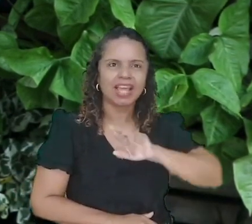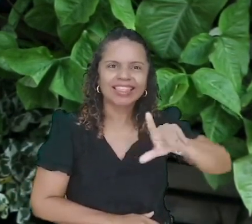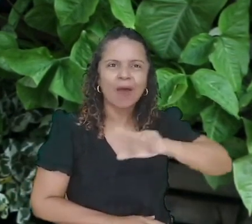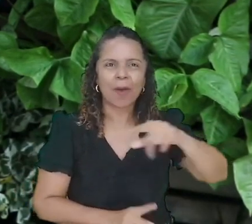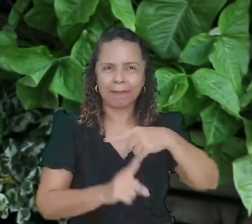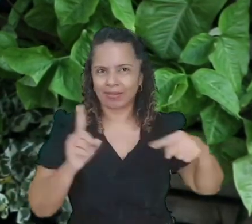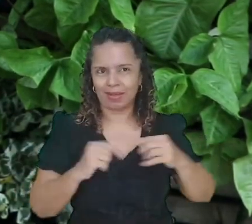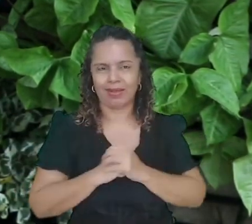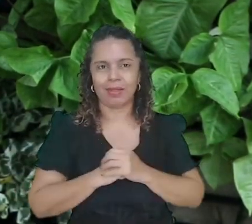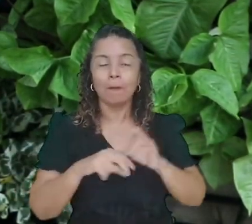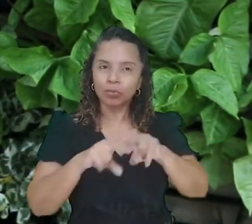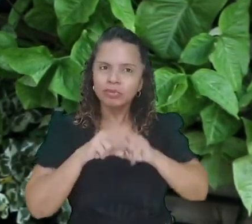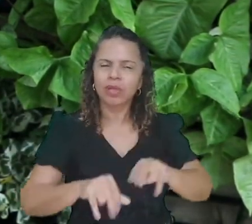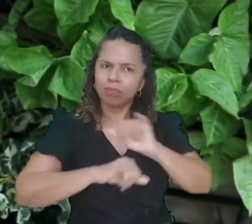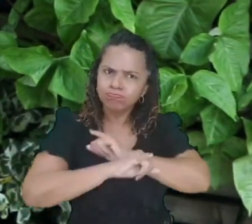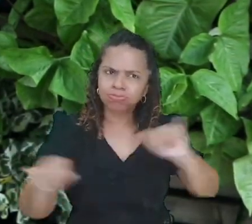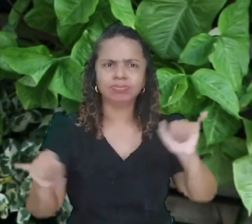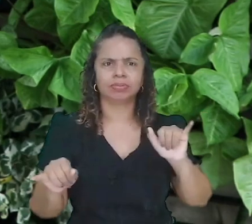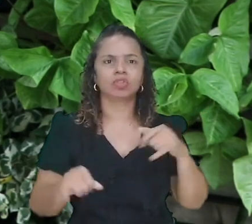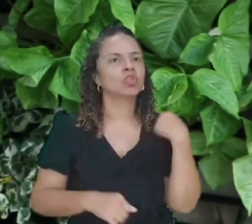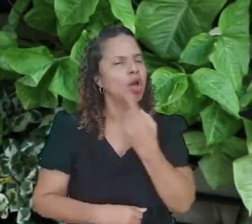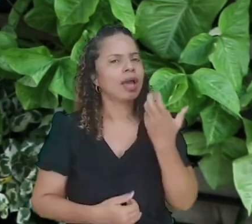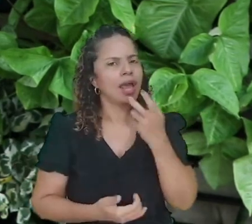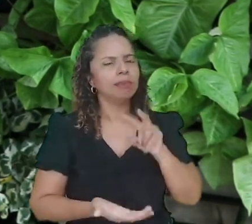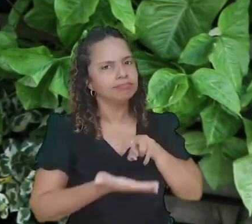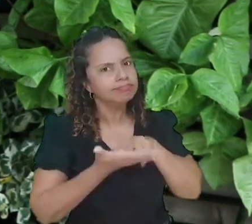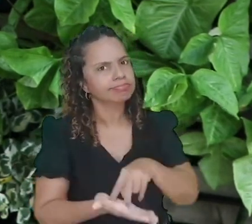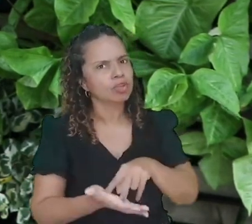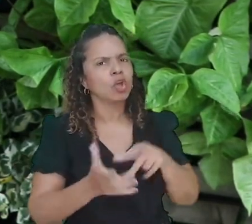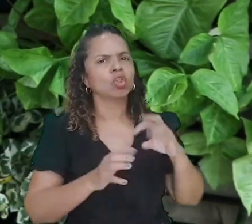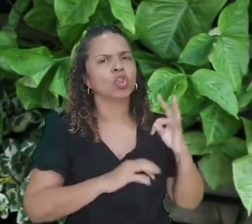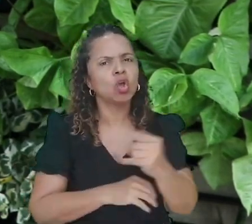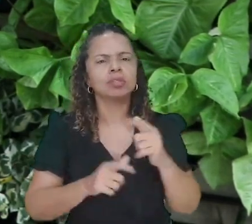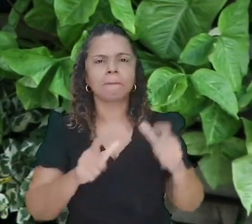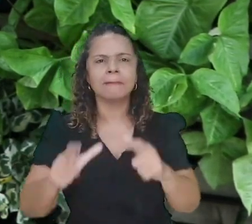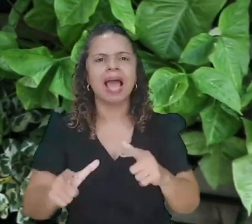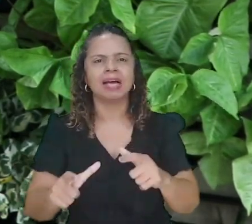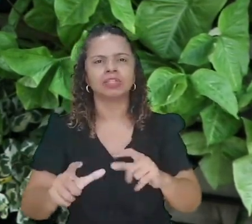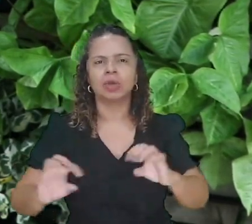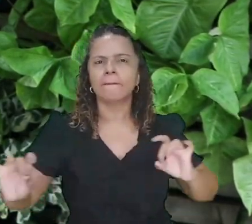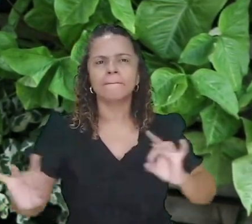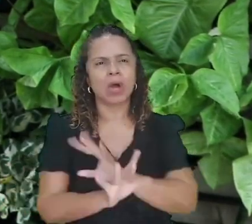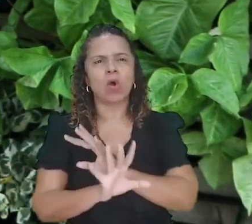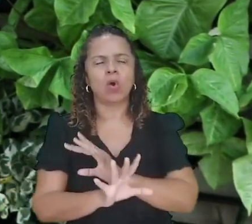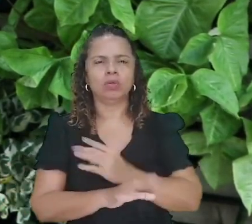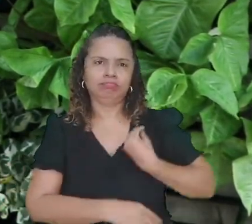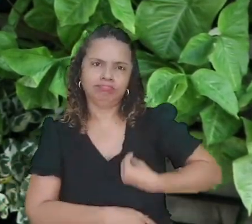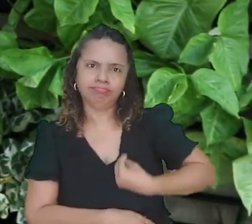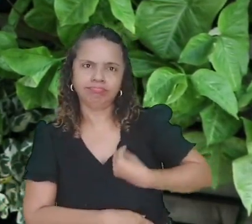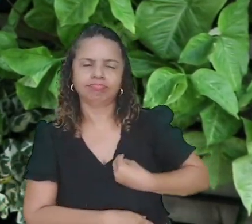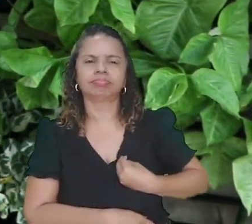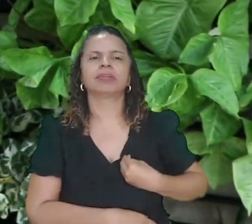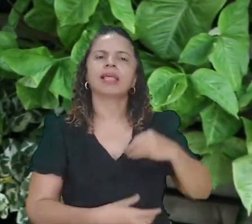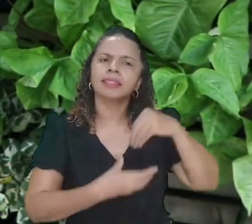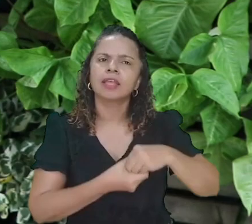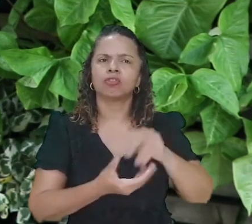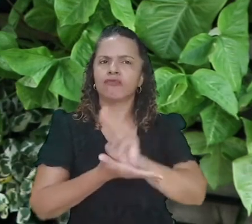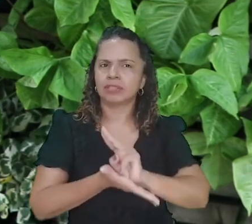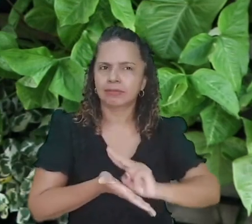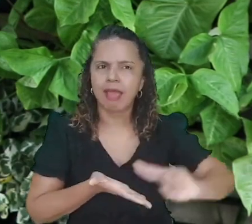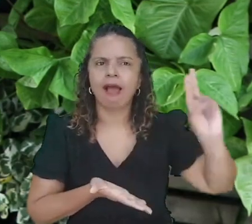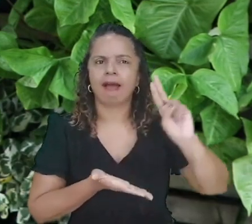metade. Eu quero trazer a mensagem de que nós também queremos ocupar os espaços por inteiro, né, não pela metade. Ocupar os espaços